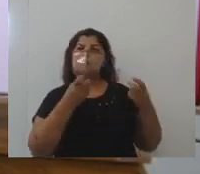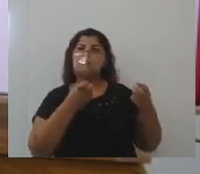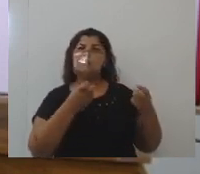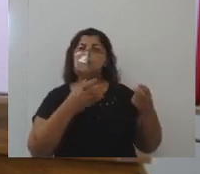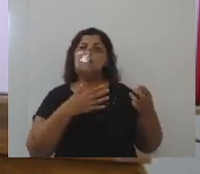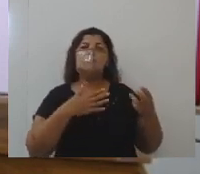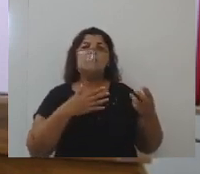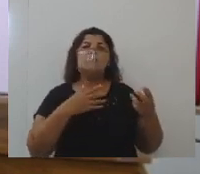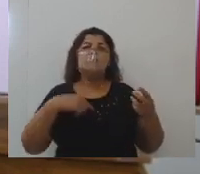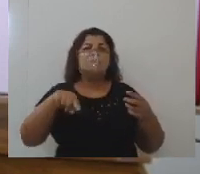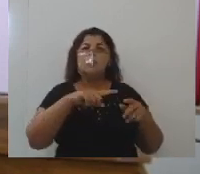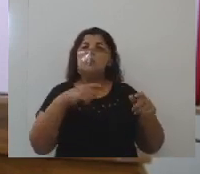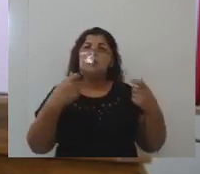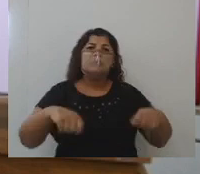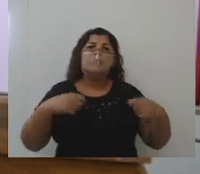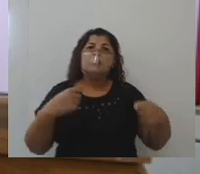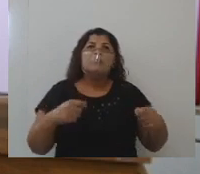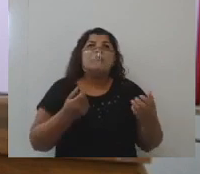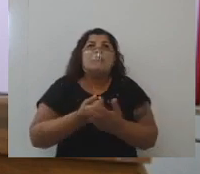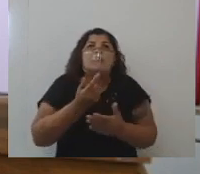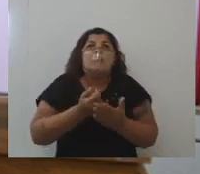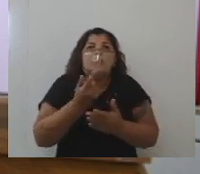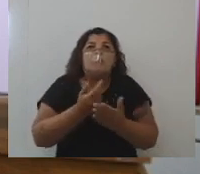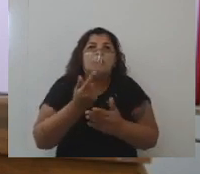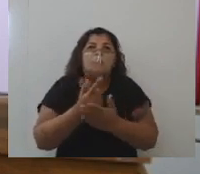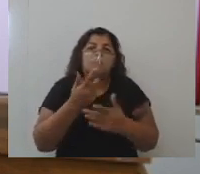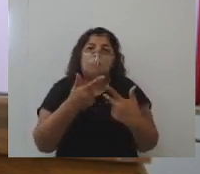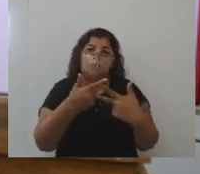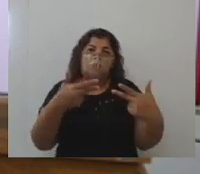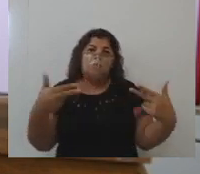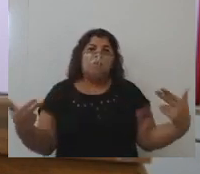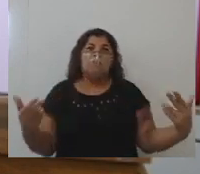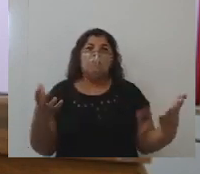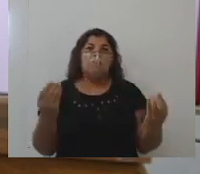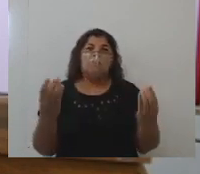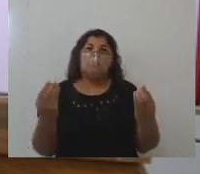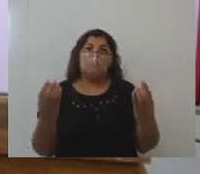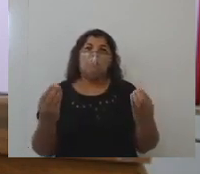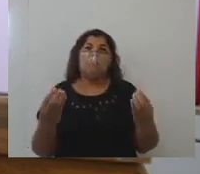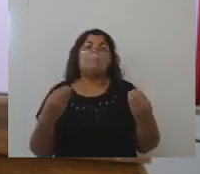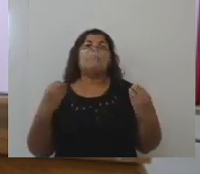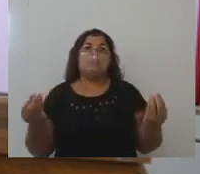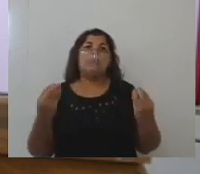não precisa de menos da metade das coisas